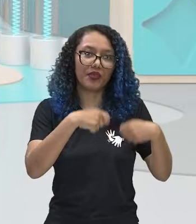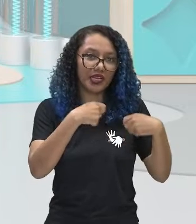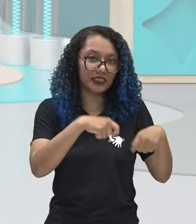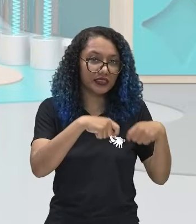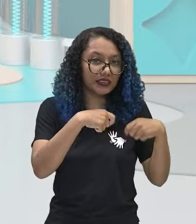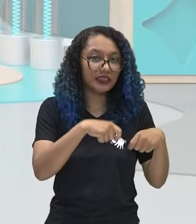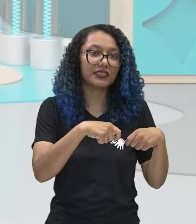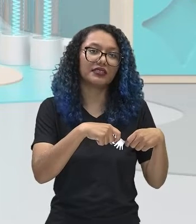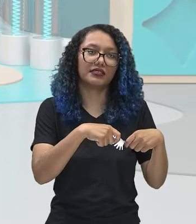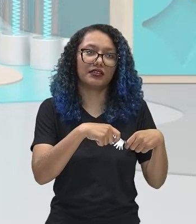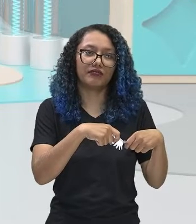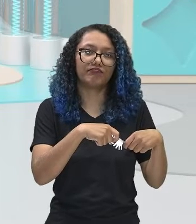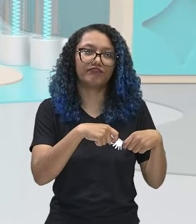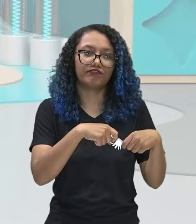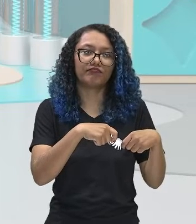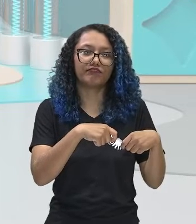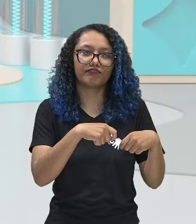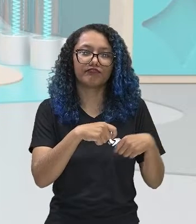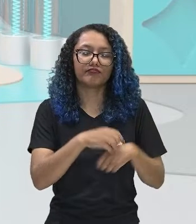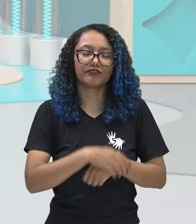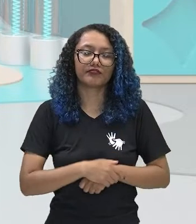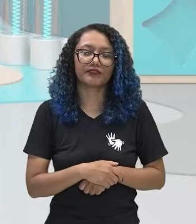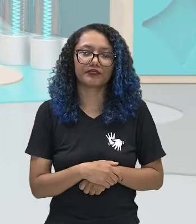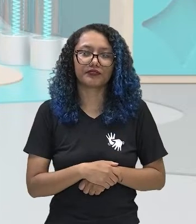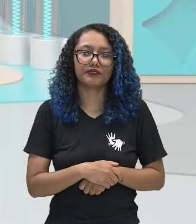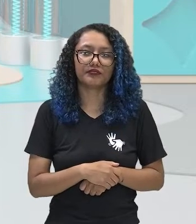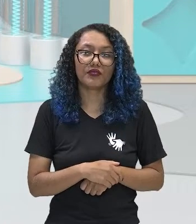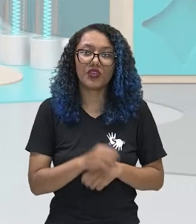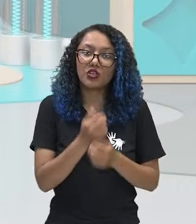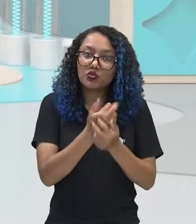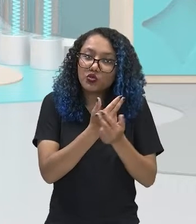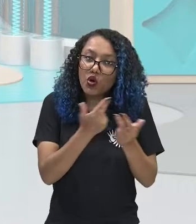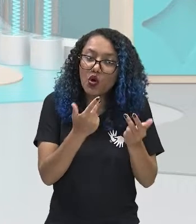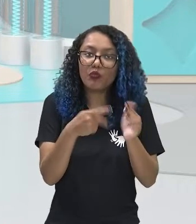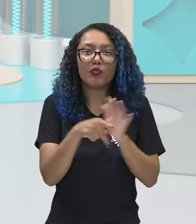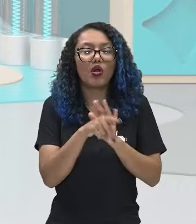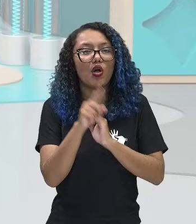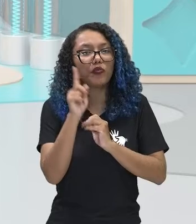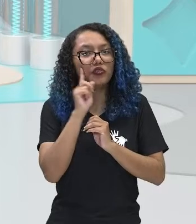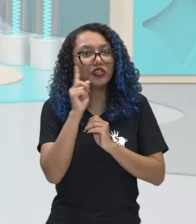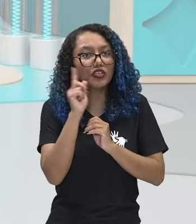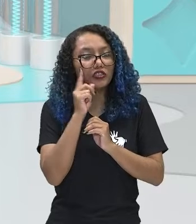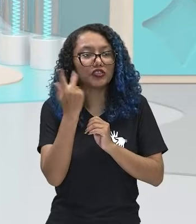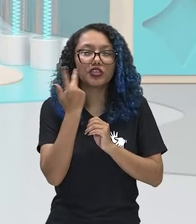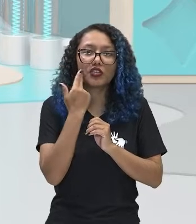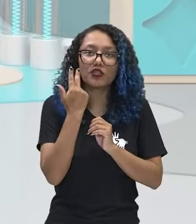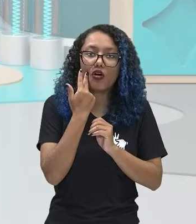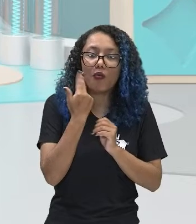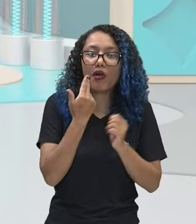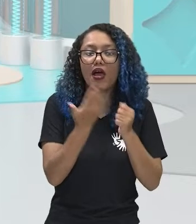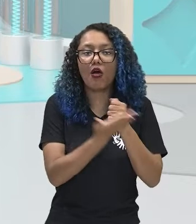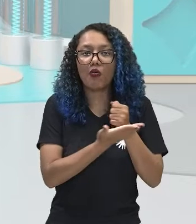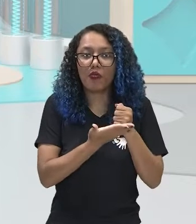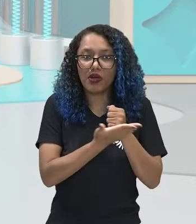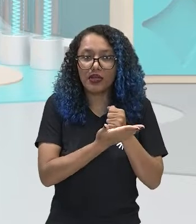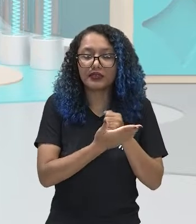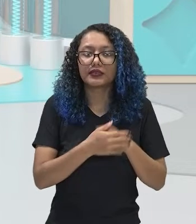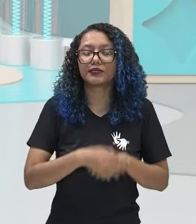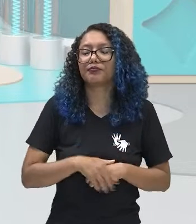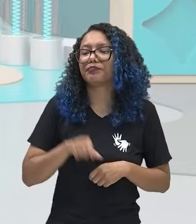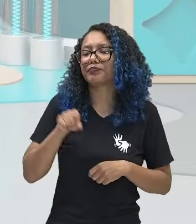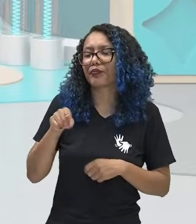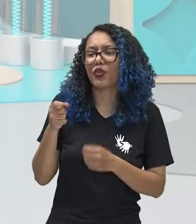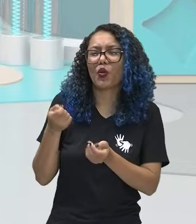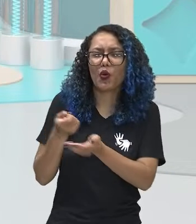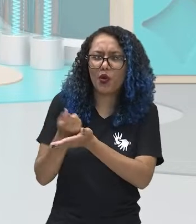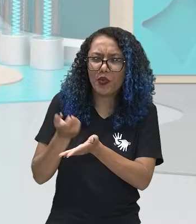as necessidades normais do dia a dia. Agora, nossa pergunta para você: o consumismo provoca, né,